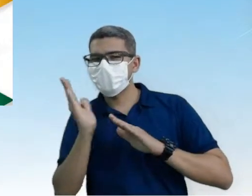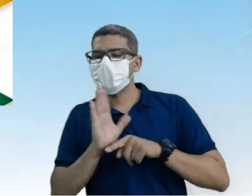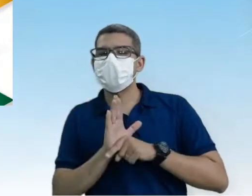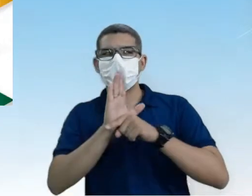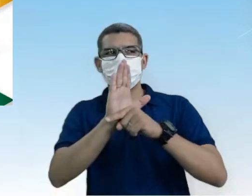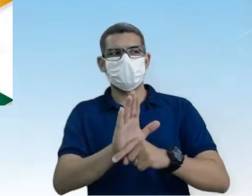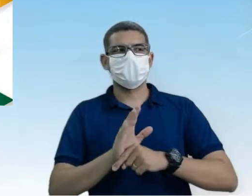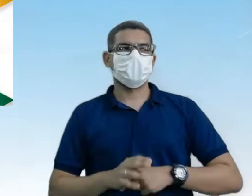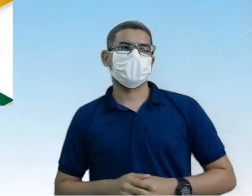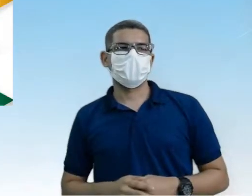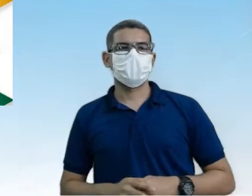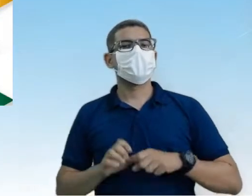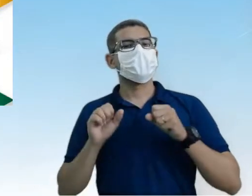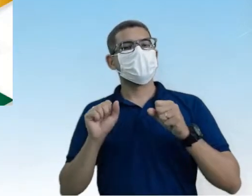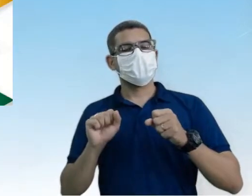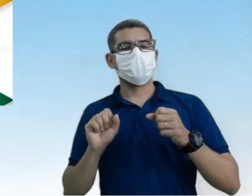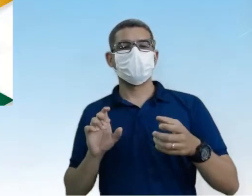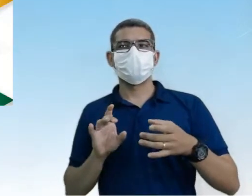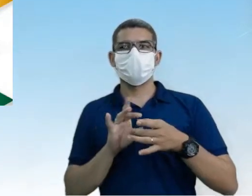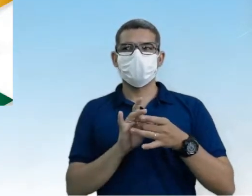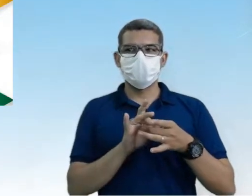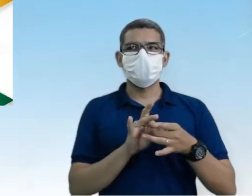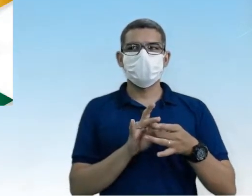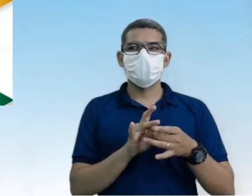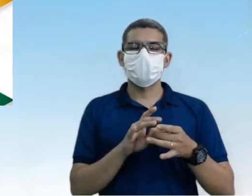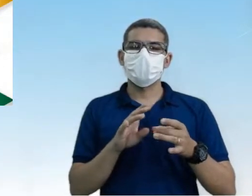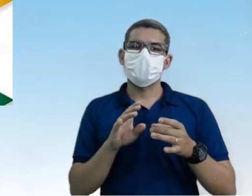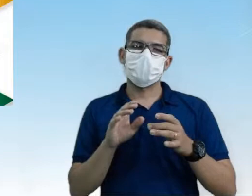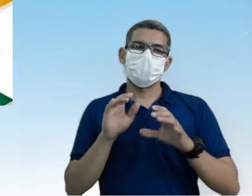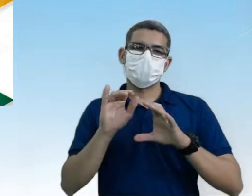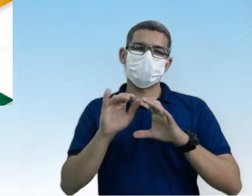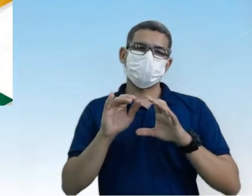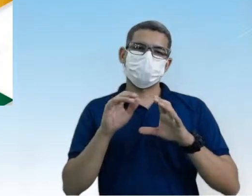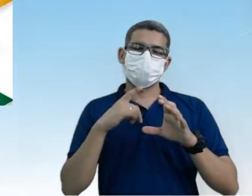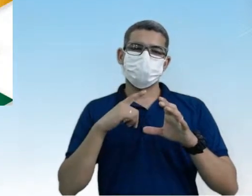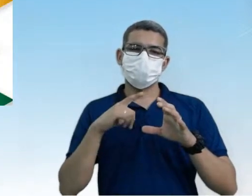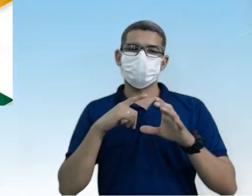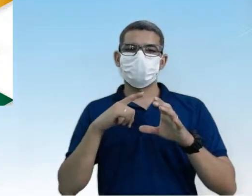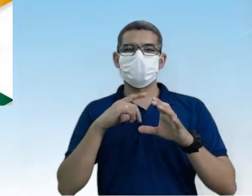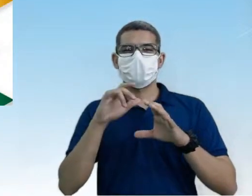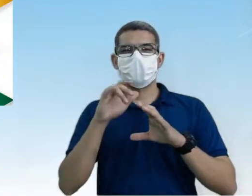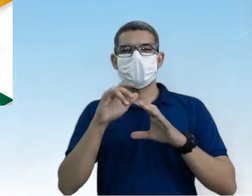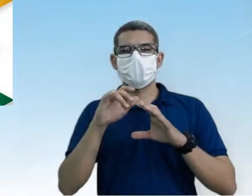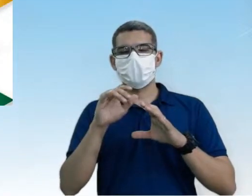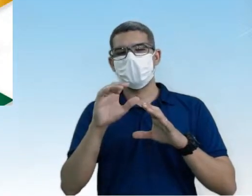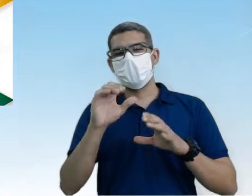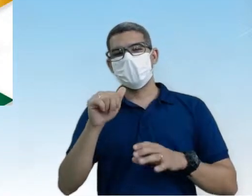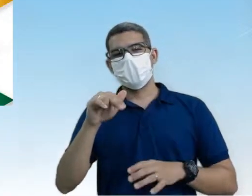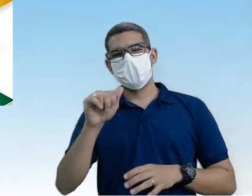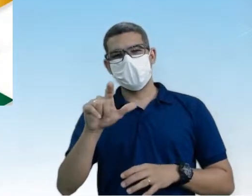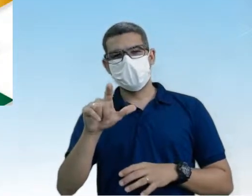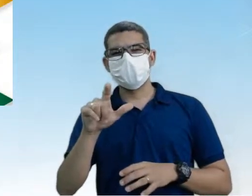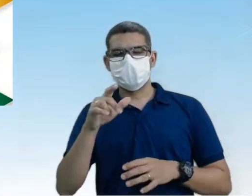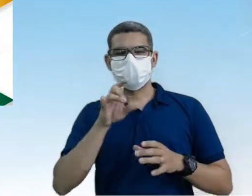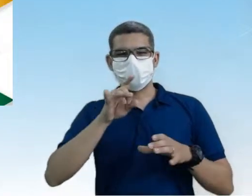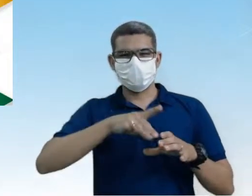E aí isso pode estar vinculado, por exemplo, a um canal de doação, a um local onde você pode, por